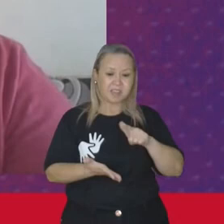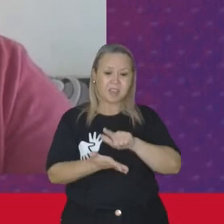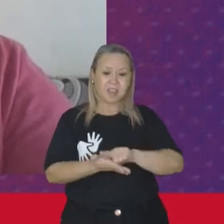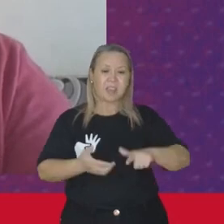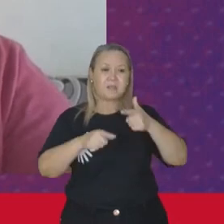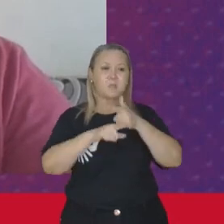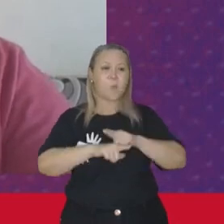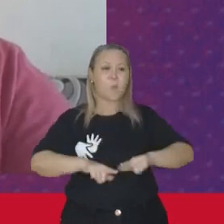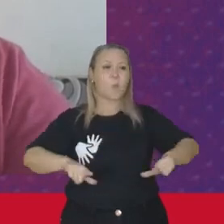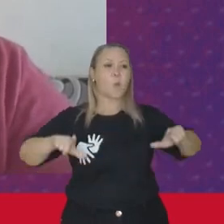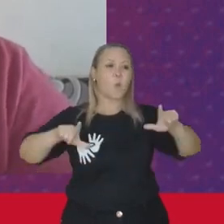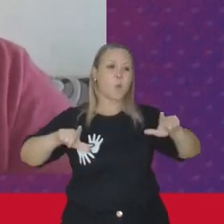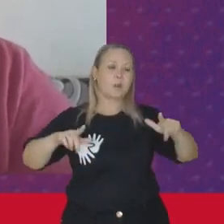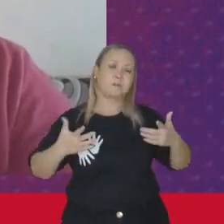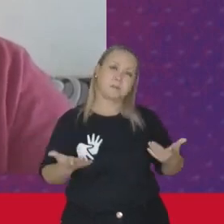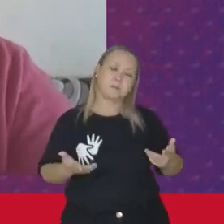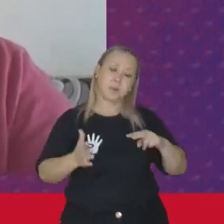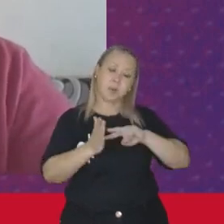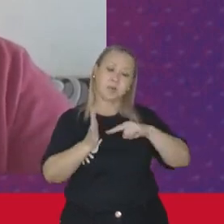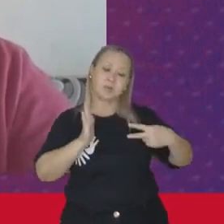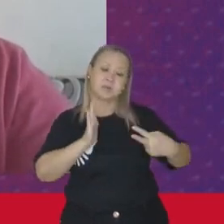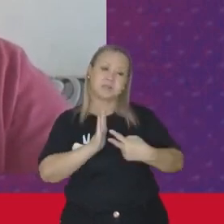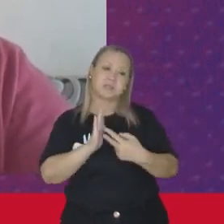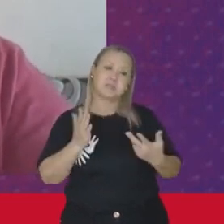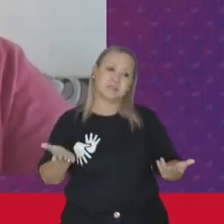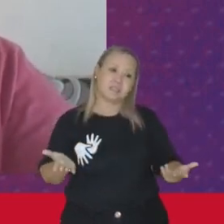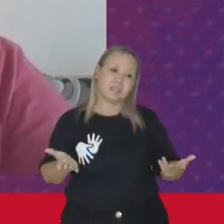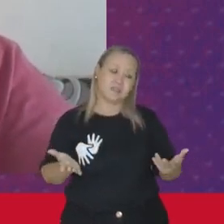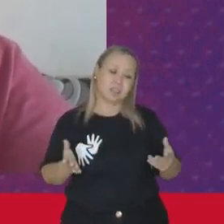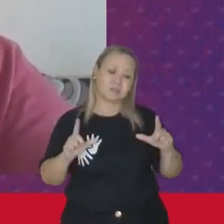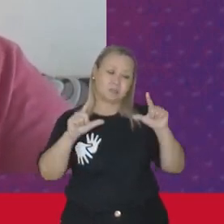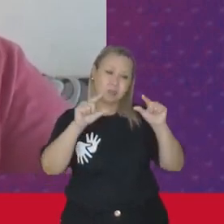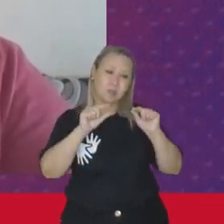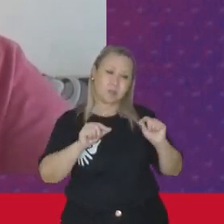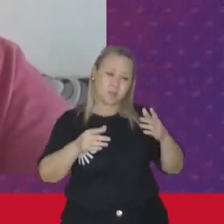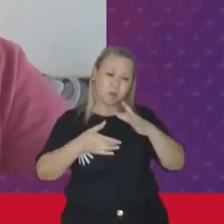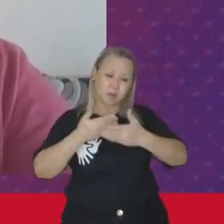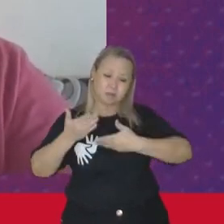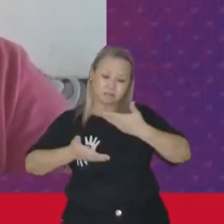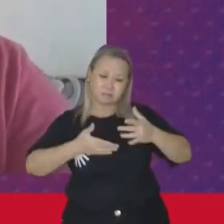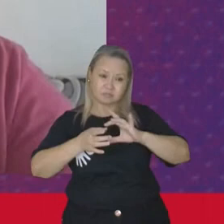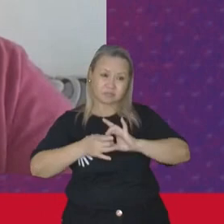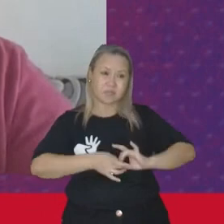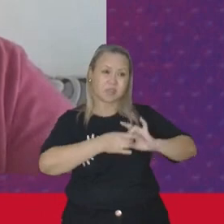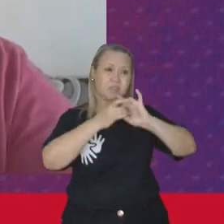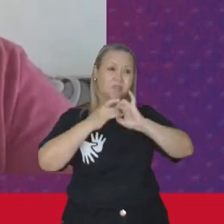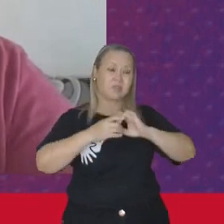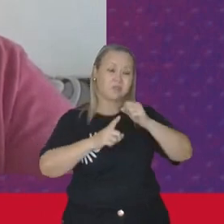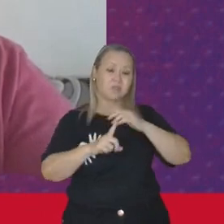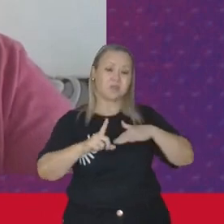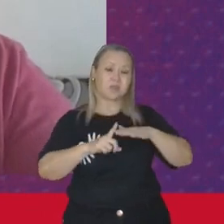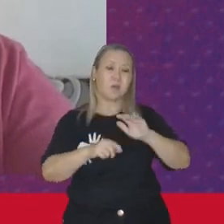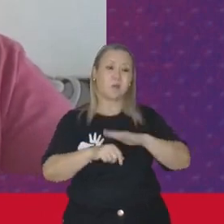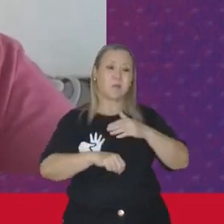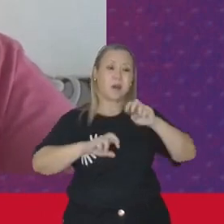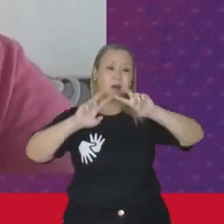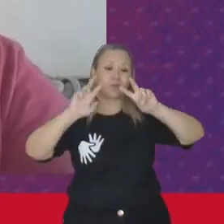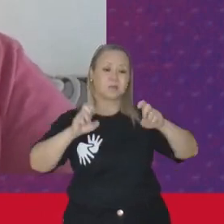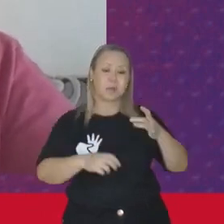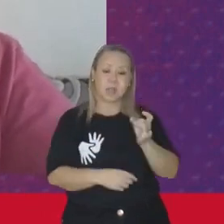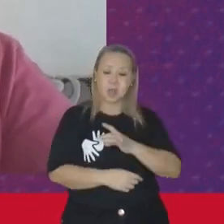vazios, significa uma baixa coesão social, quer dizer, quanto mais o tema do